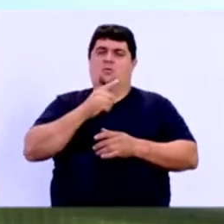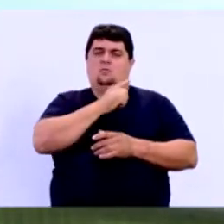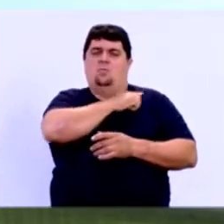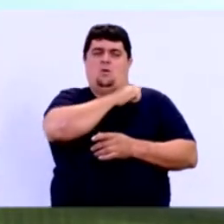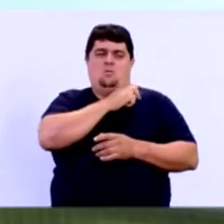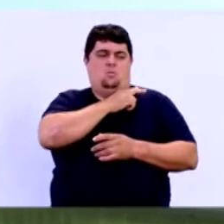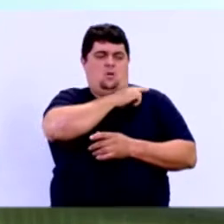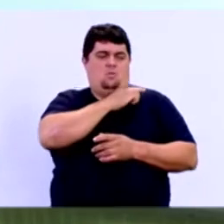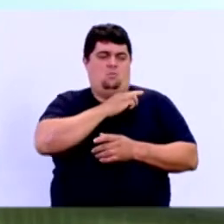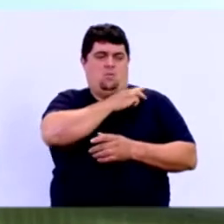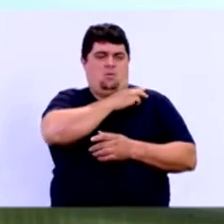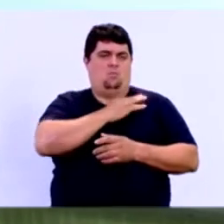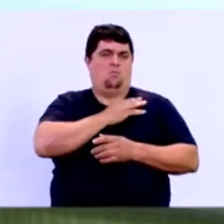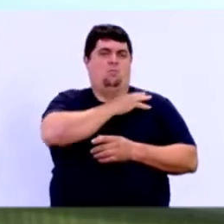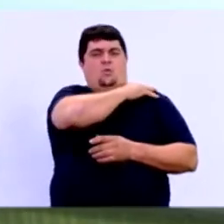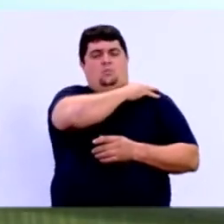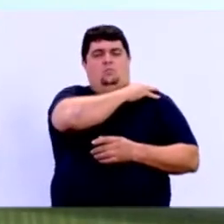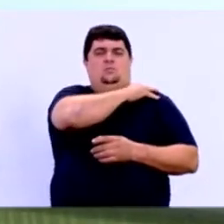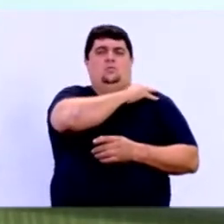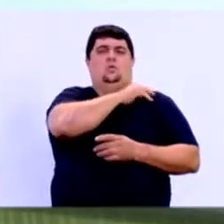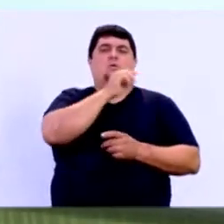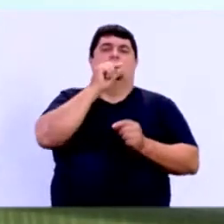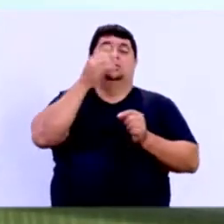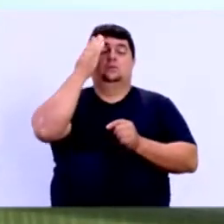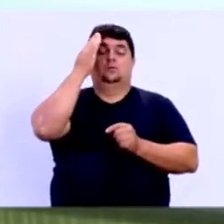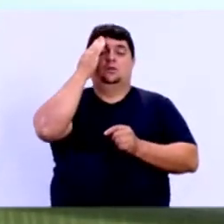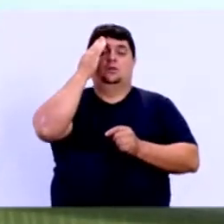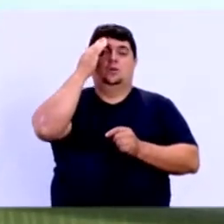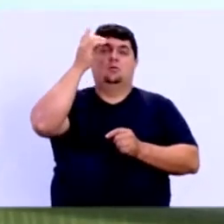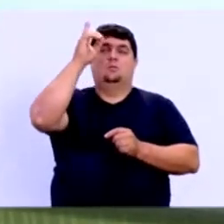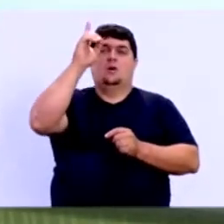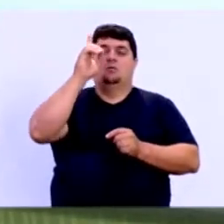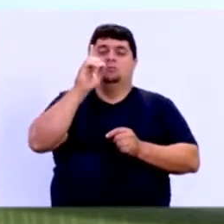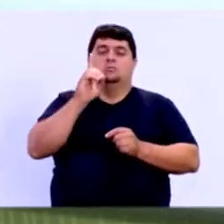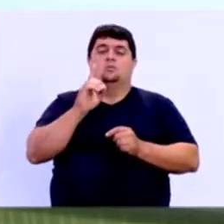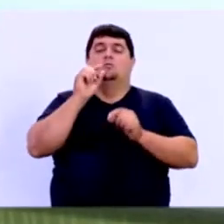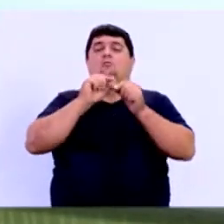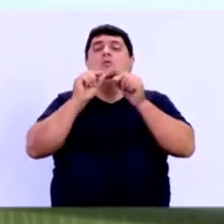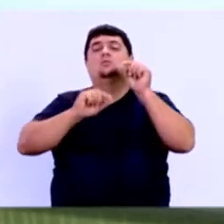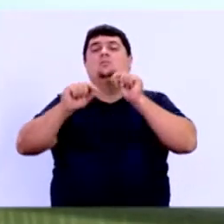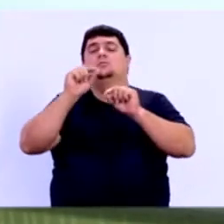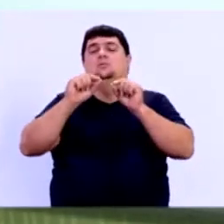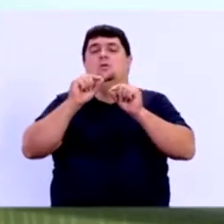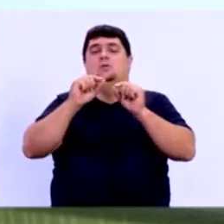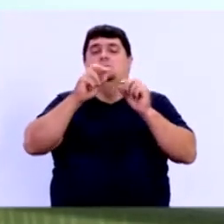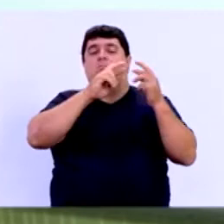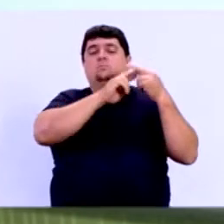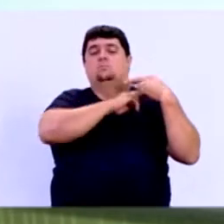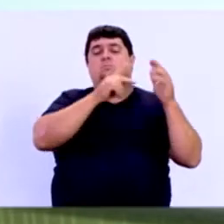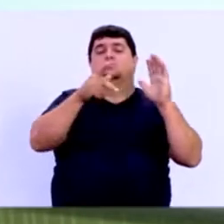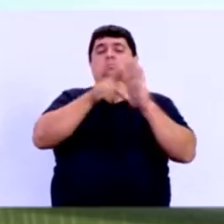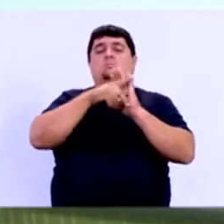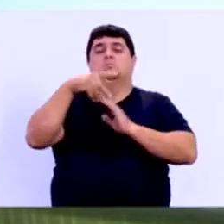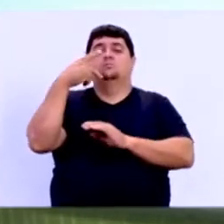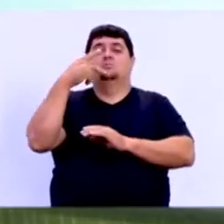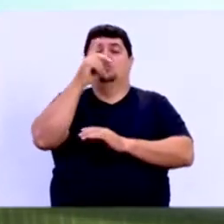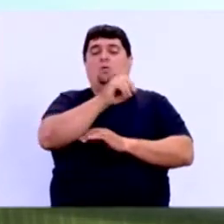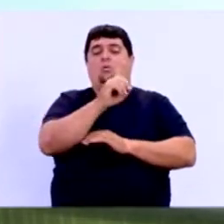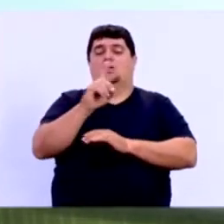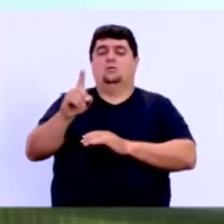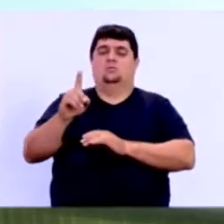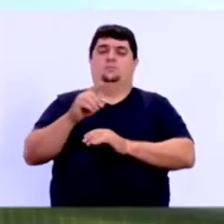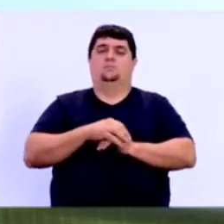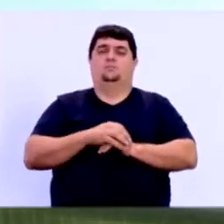o que cada nível dentro da organização tem como atribuição, tem como competência, né? E quais desses